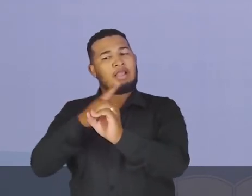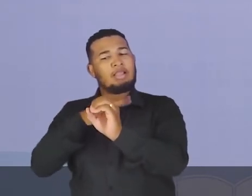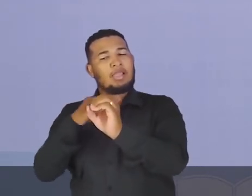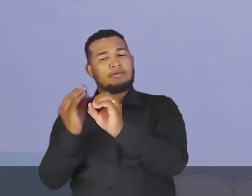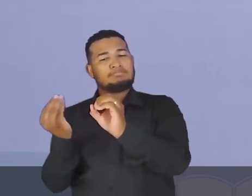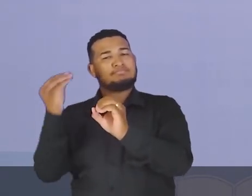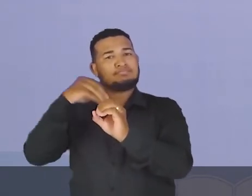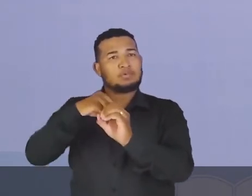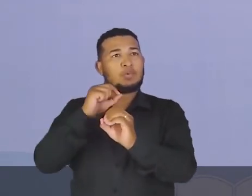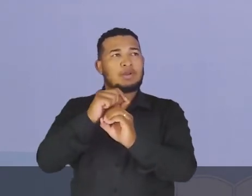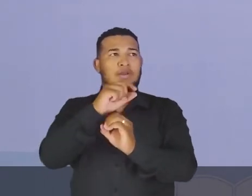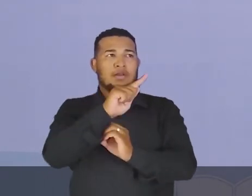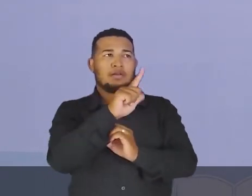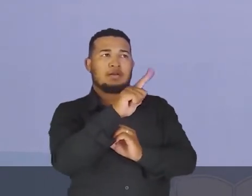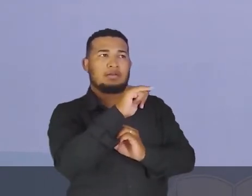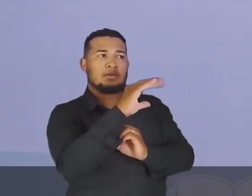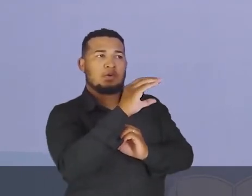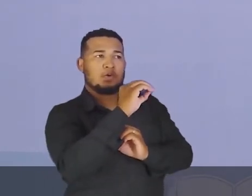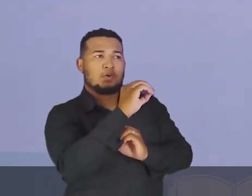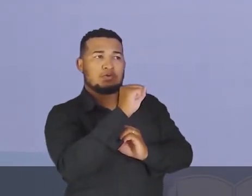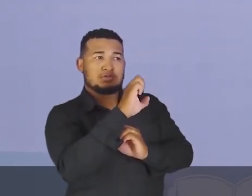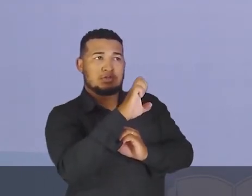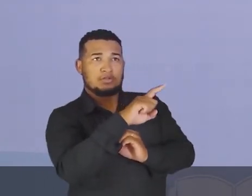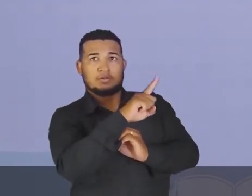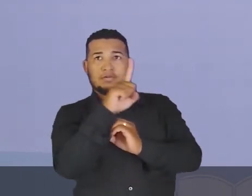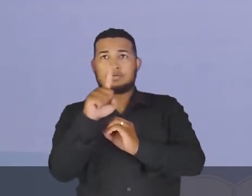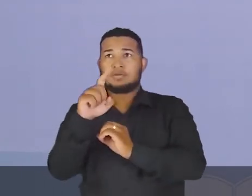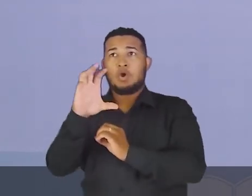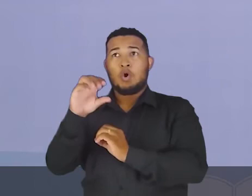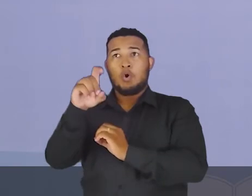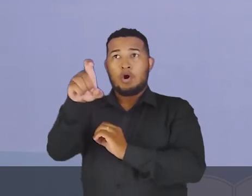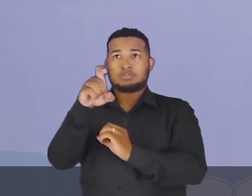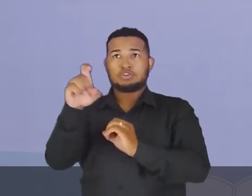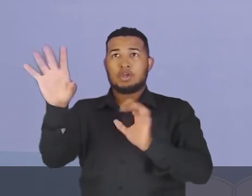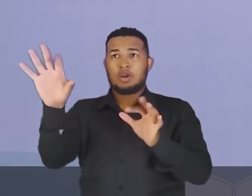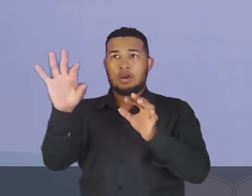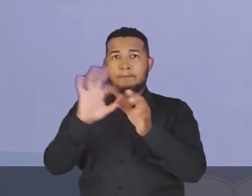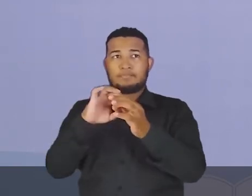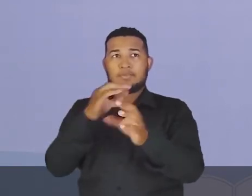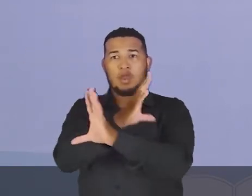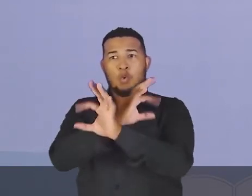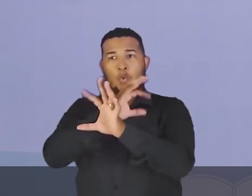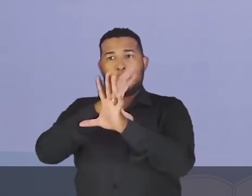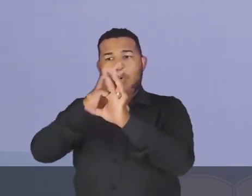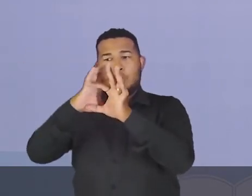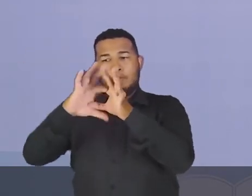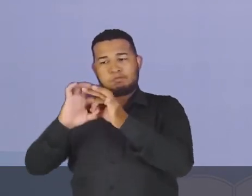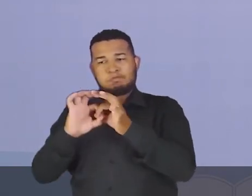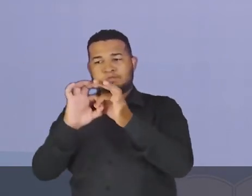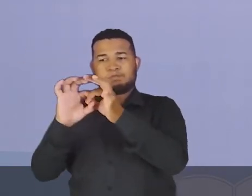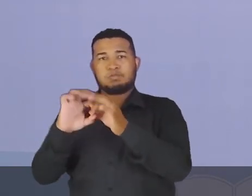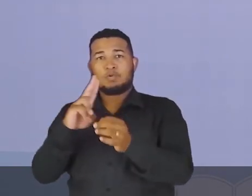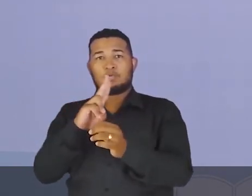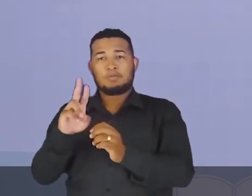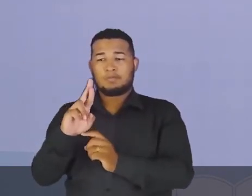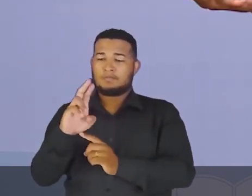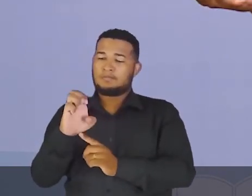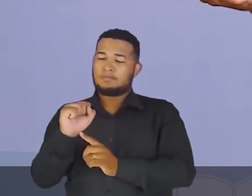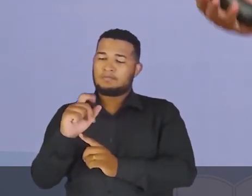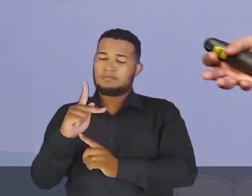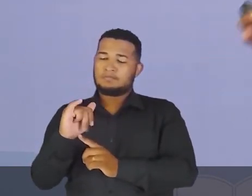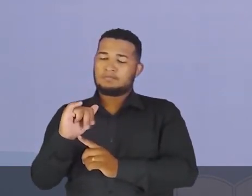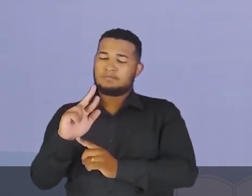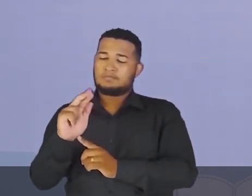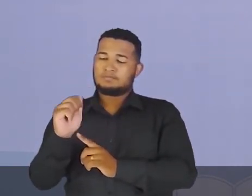vai pegar glicose e oxigênio e vai fazer uma reação química chamada de respiração celular e vai produzir